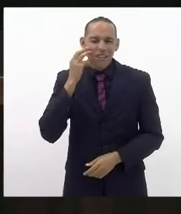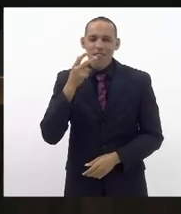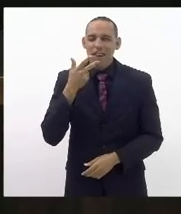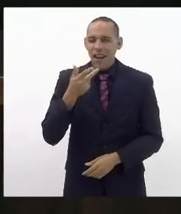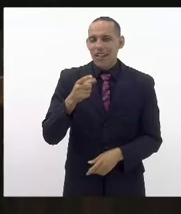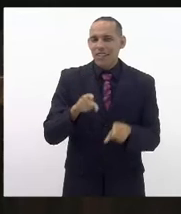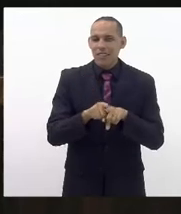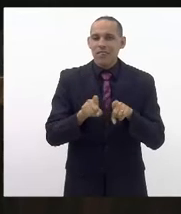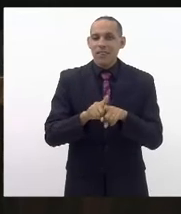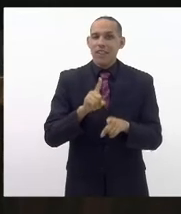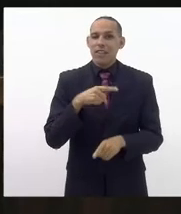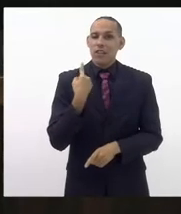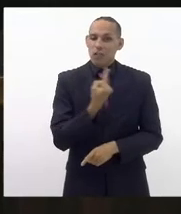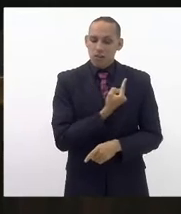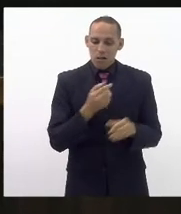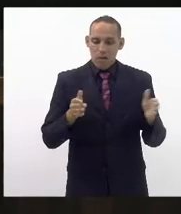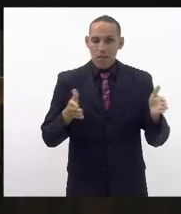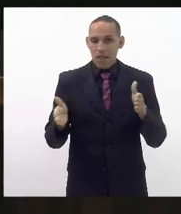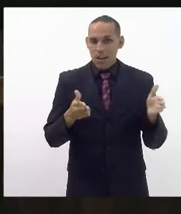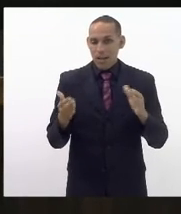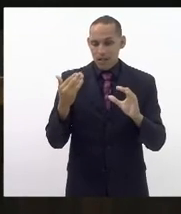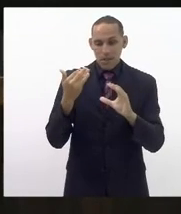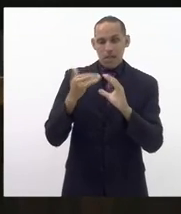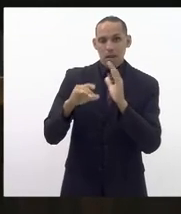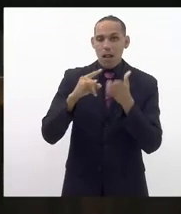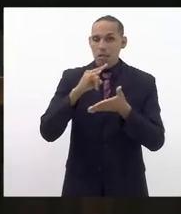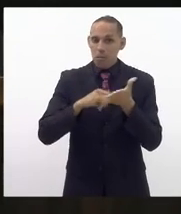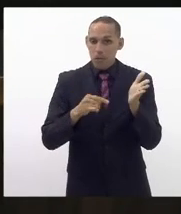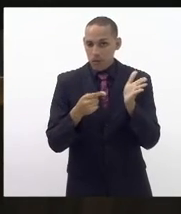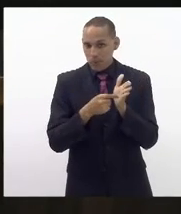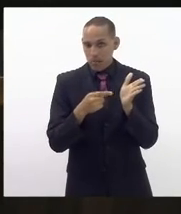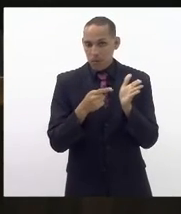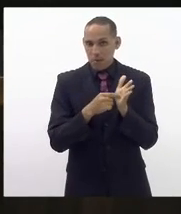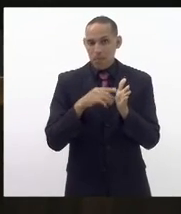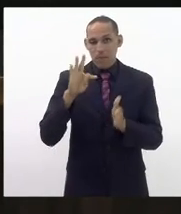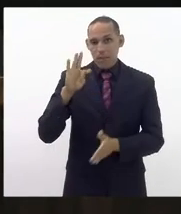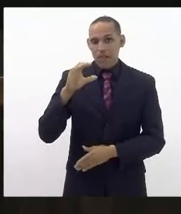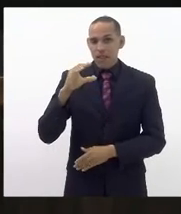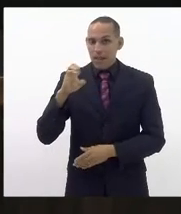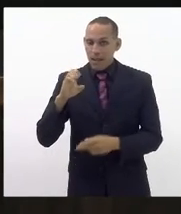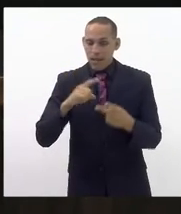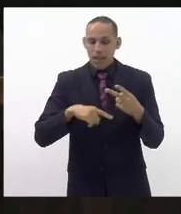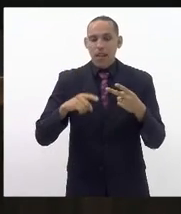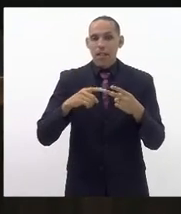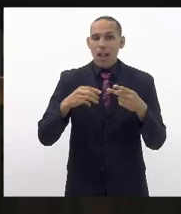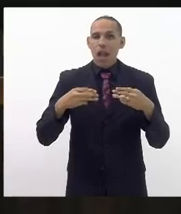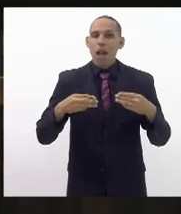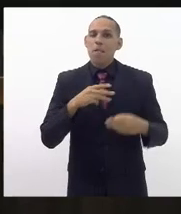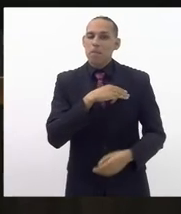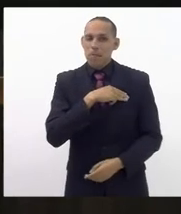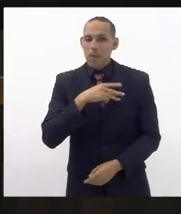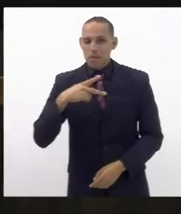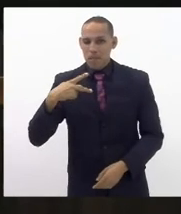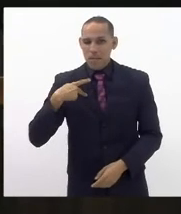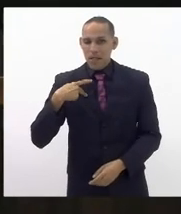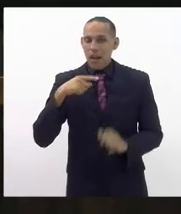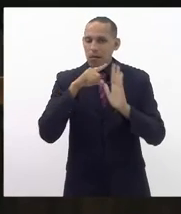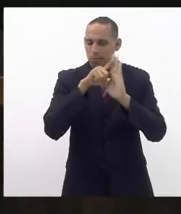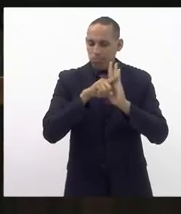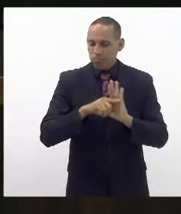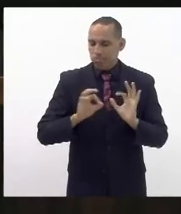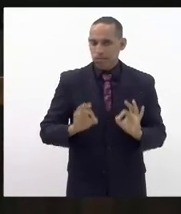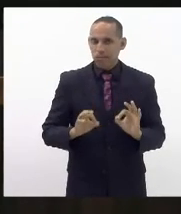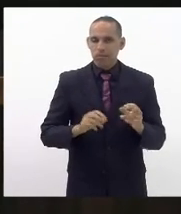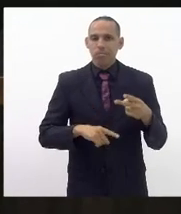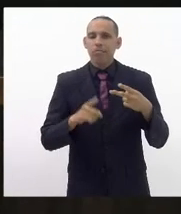Carneiro, o nosso mandato encaminhou documentos ao TCE e ao Ministério Público pedindo a devida apuração.